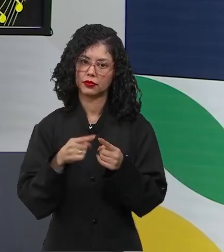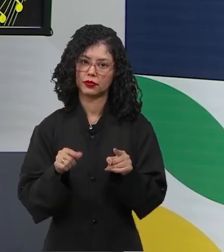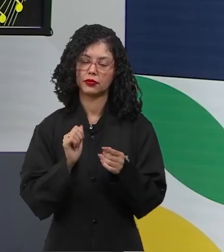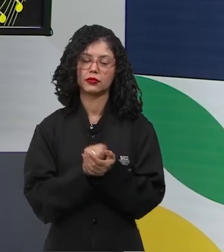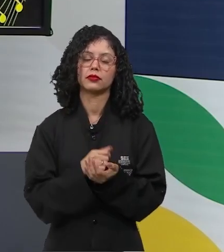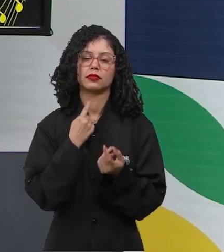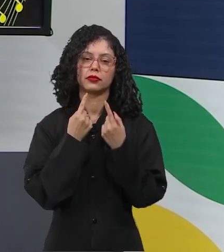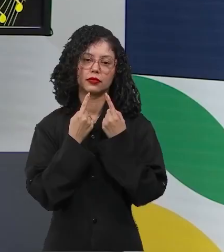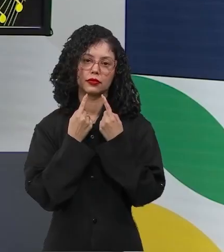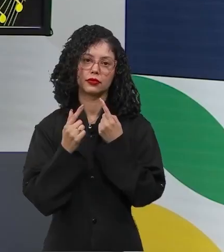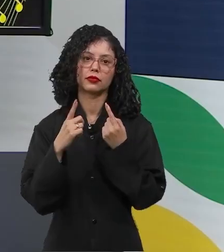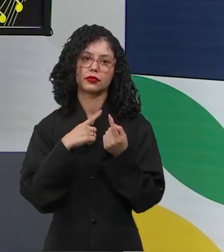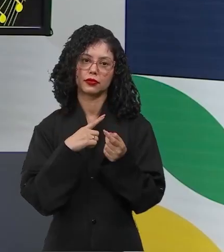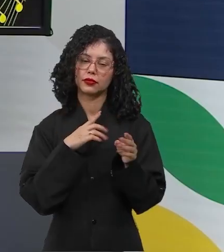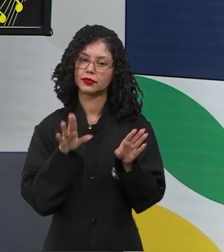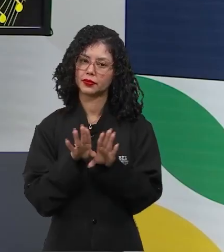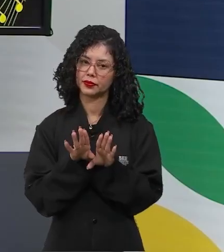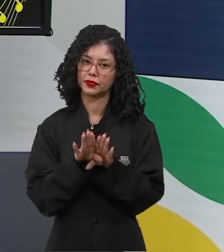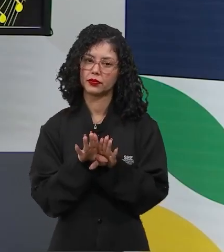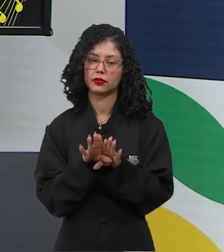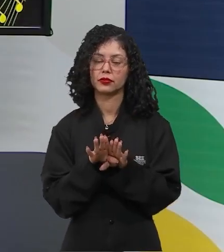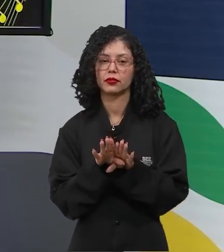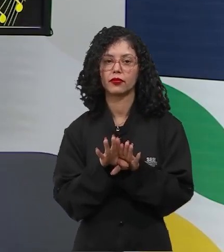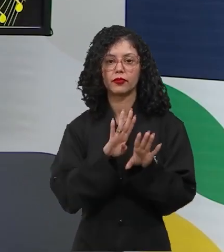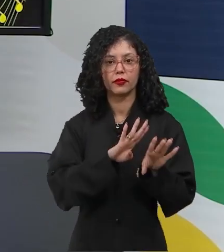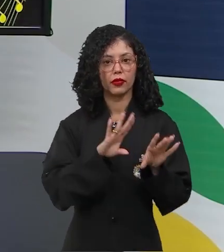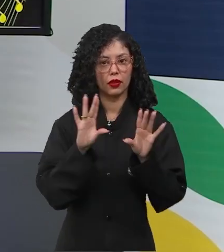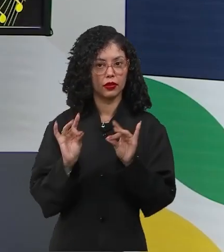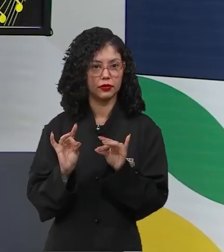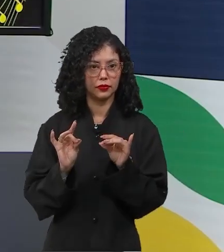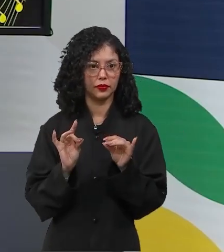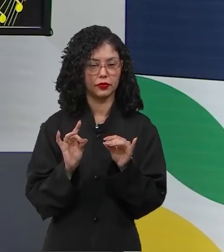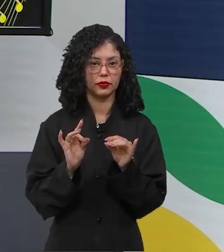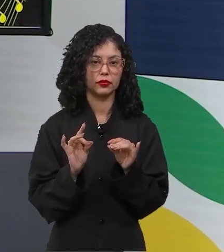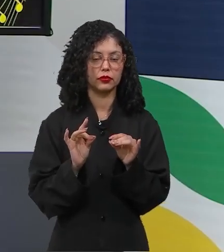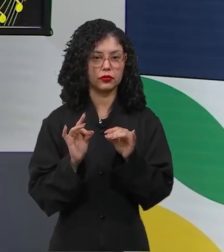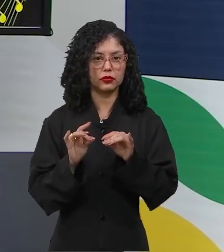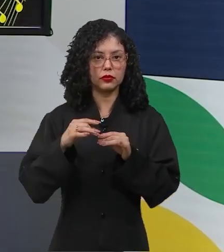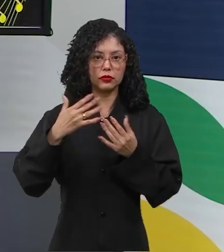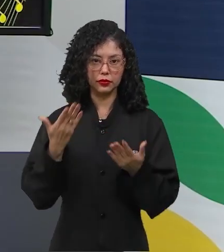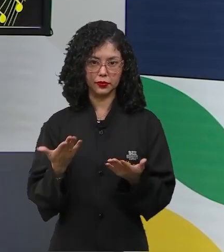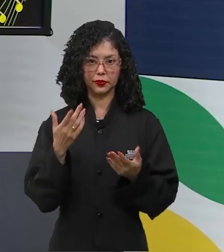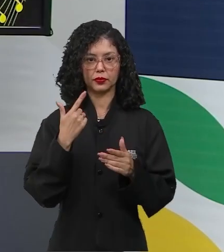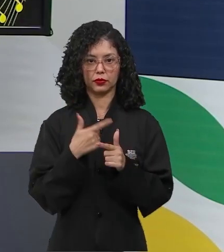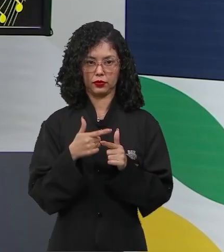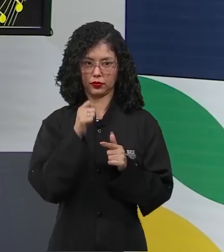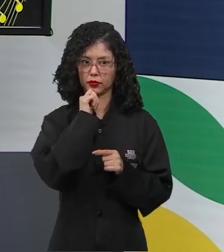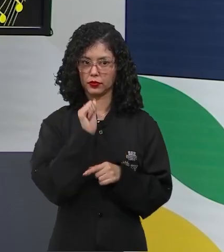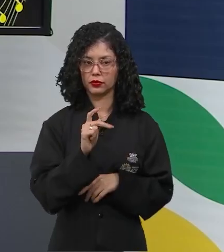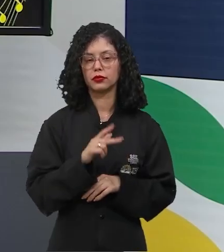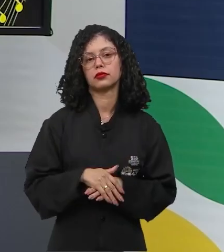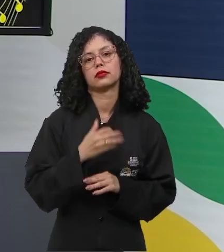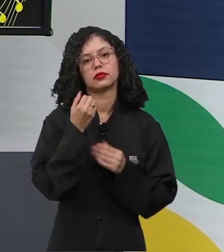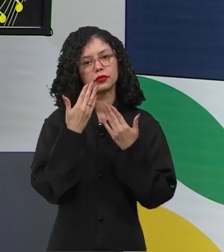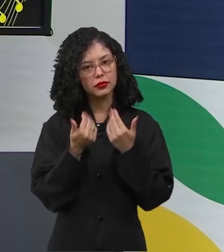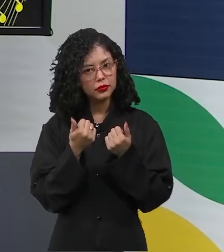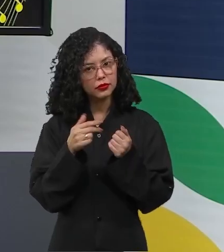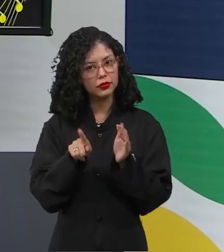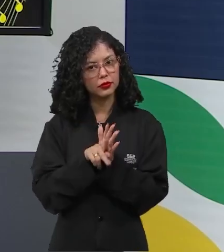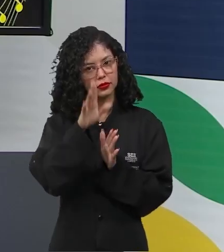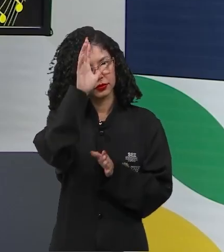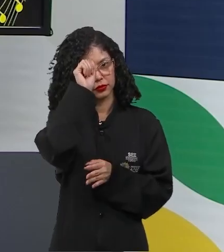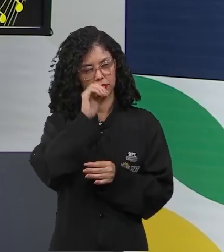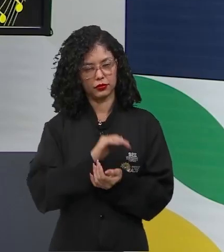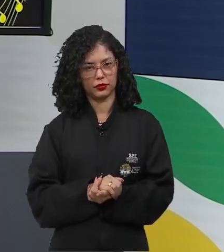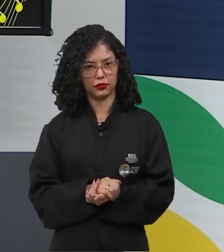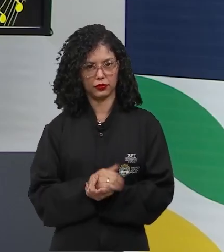dos discursos que a música traz, dependendo da situação. Tá bom? Então a gente aprendeu um